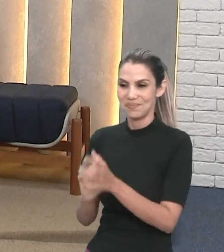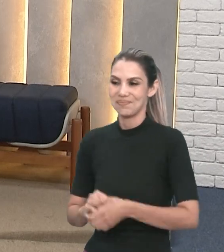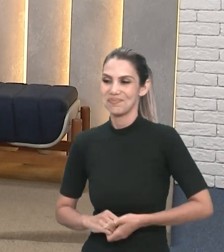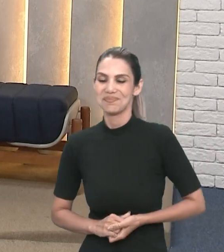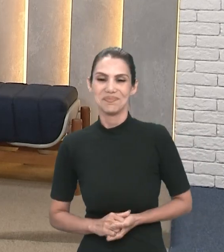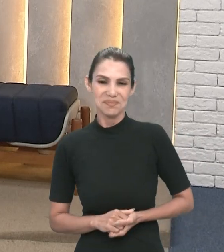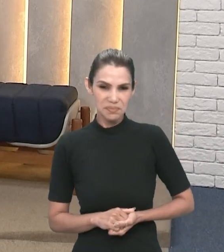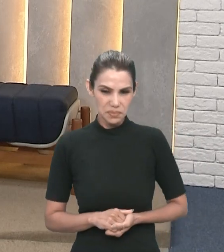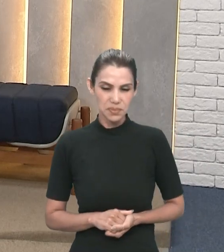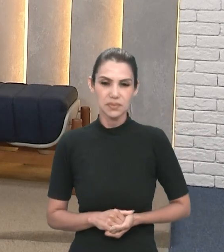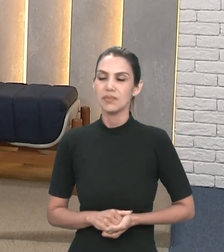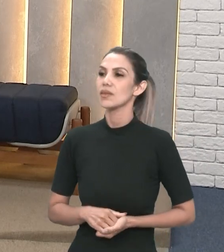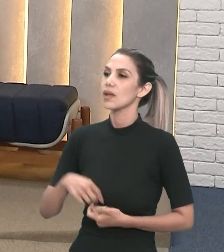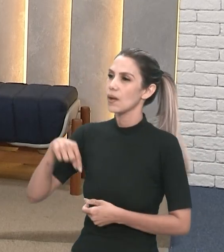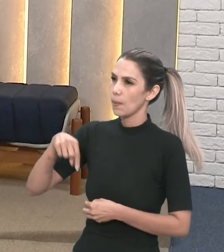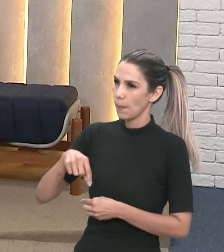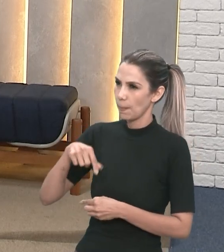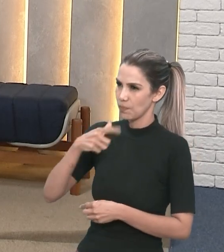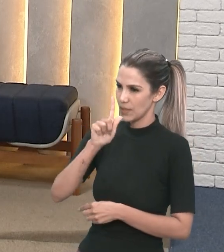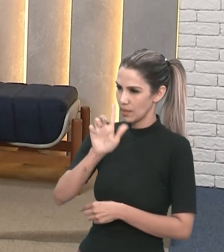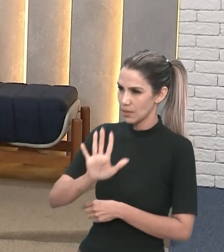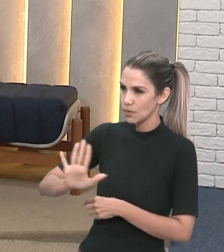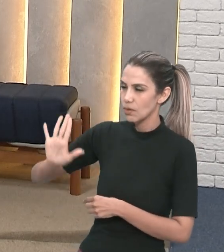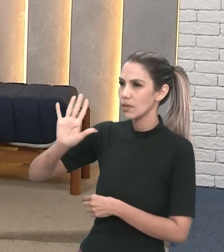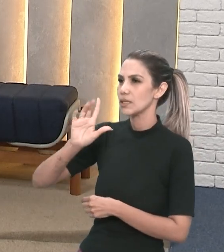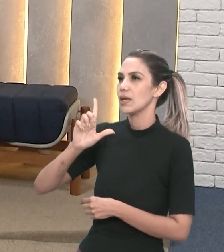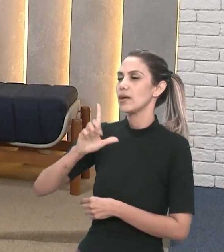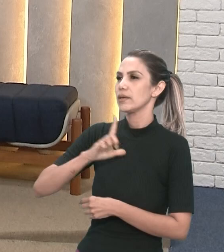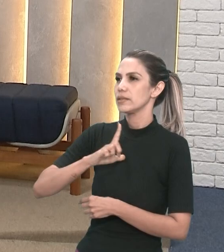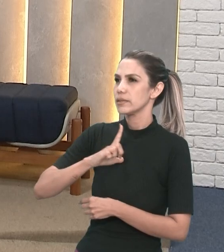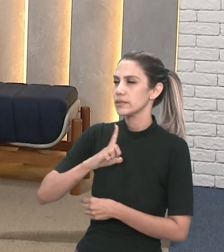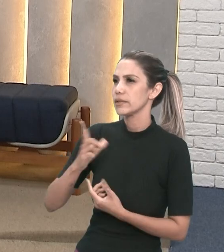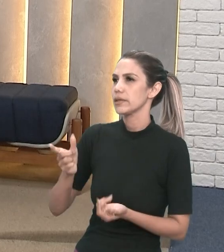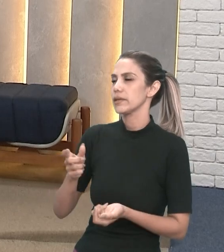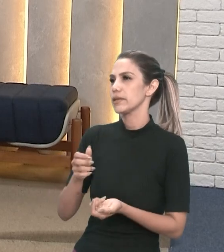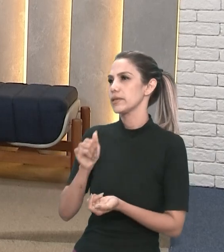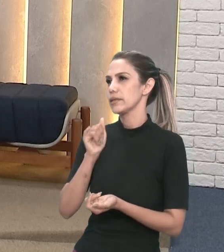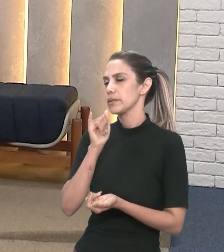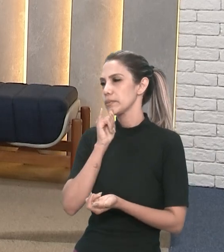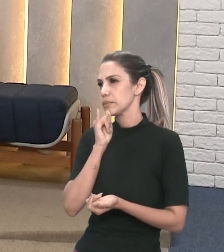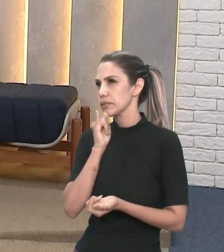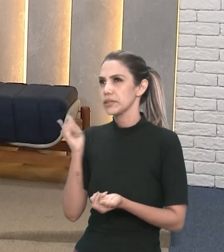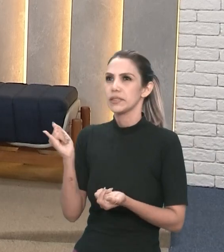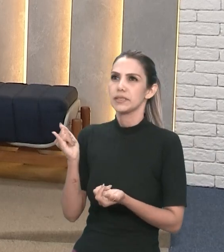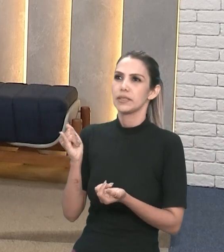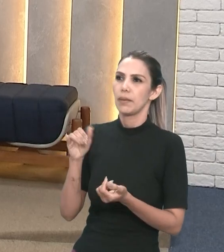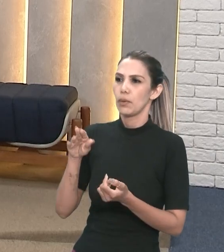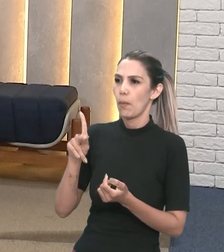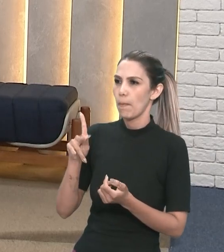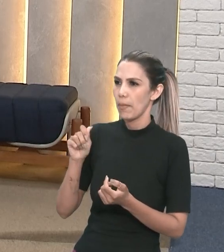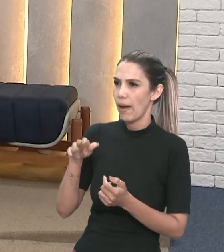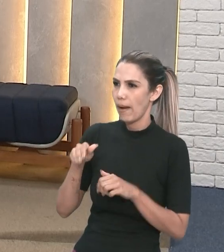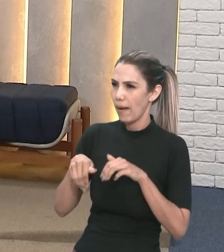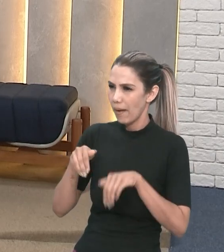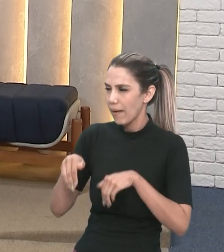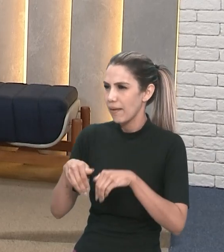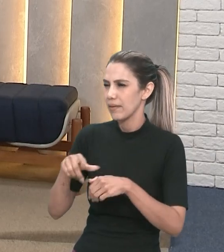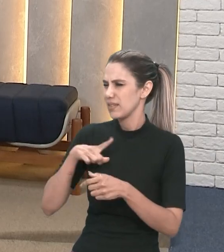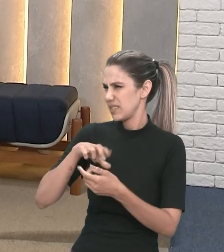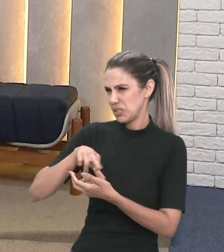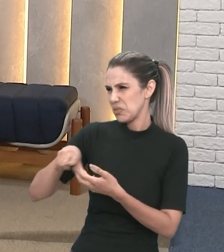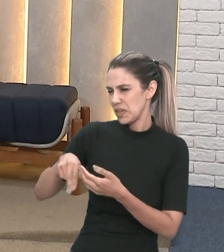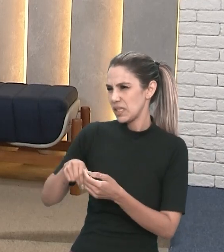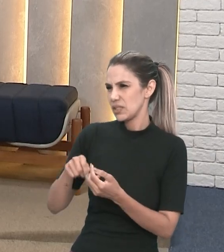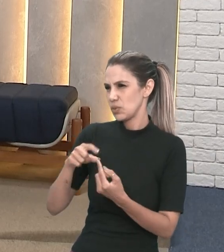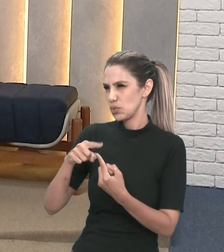no estado a gente tem capivaras, pacas e outros roedores. Que tipo de roedores vocês utilizaram nessa pesquisa? A